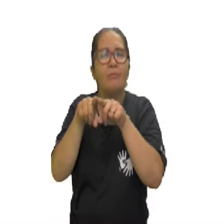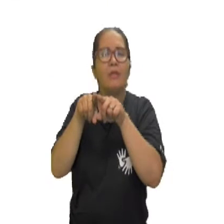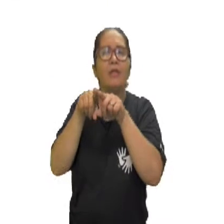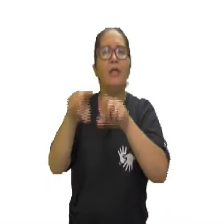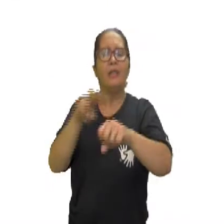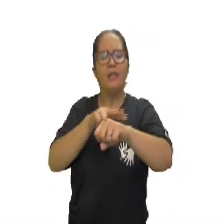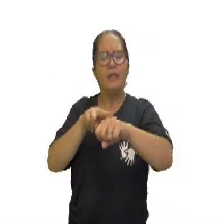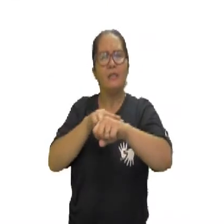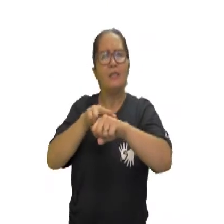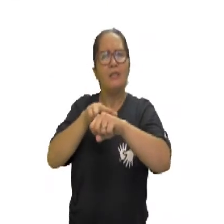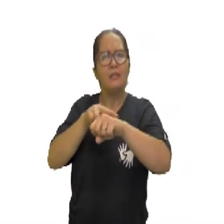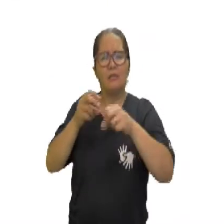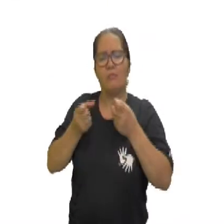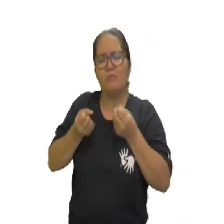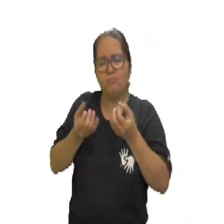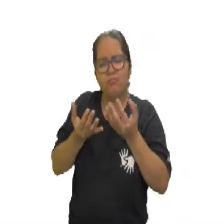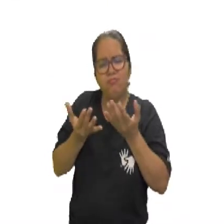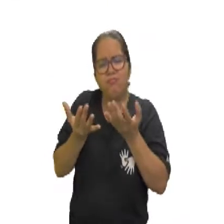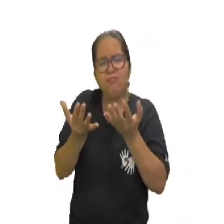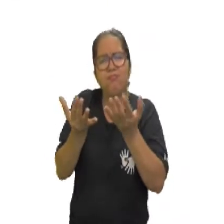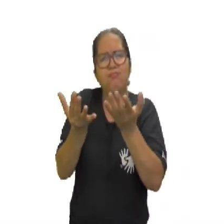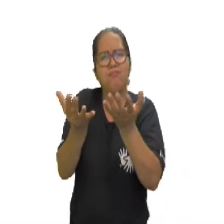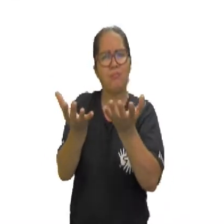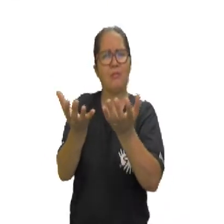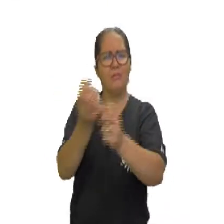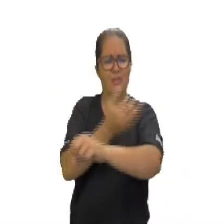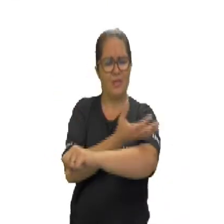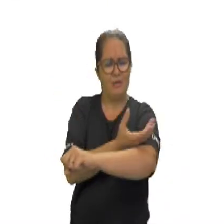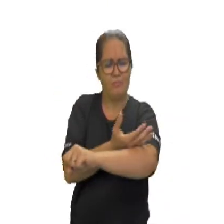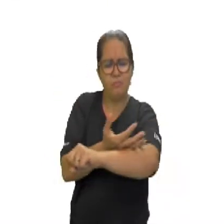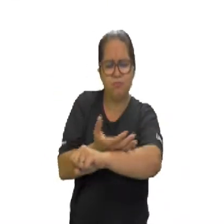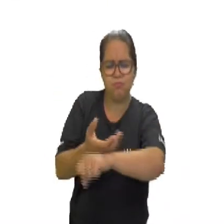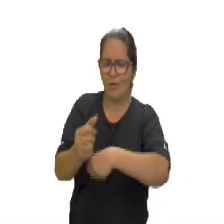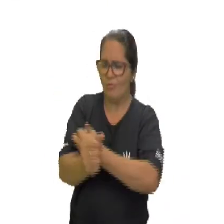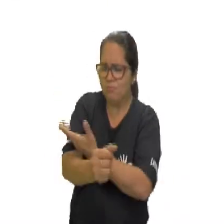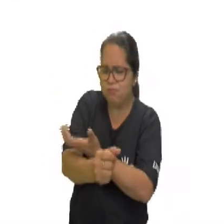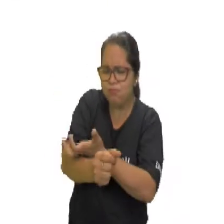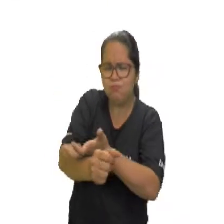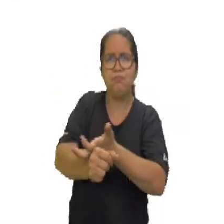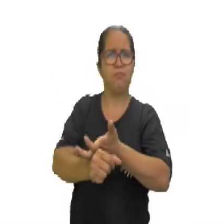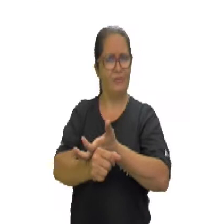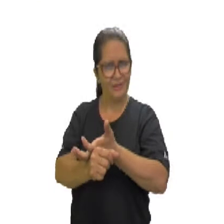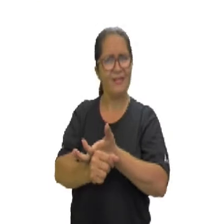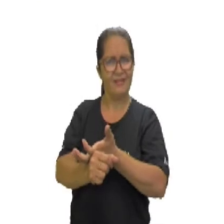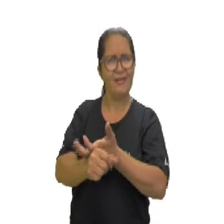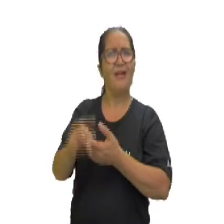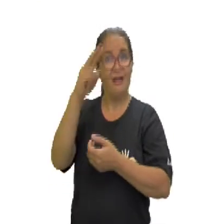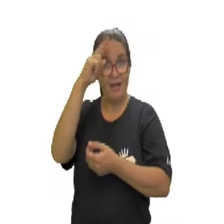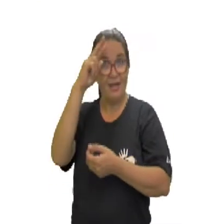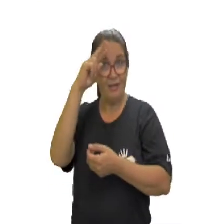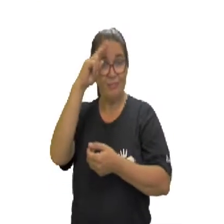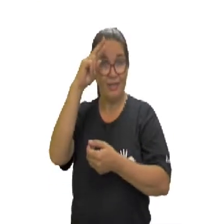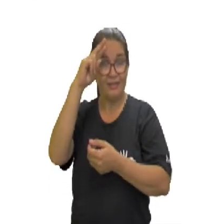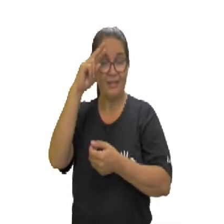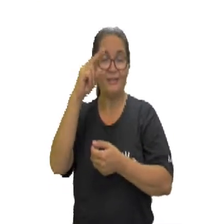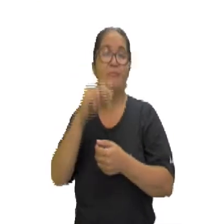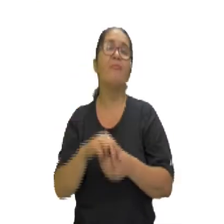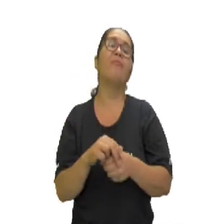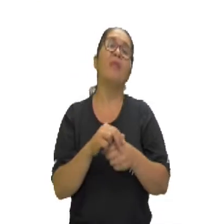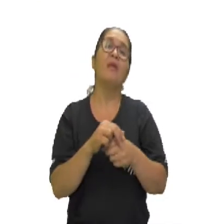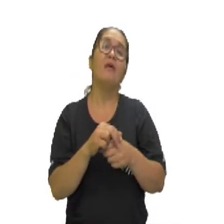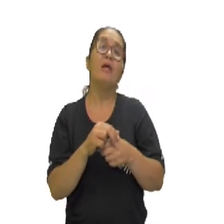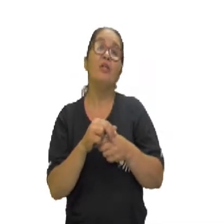plantação favorece a criação também de gado, ou de animais que pastam. Por